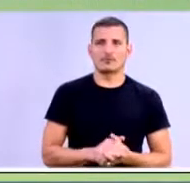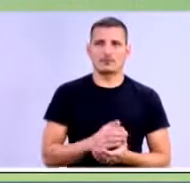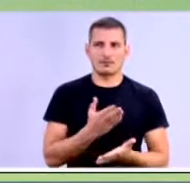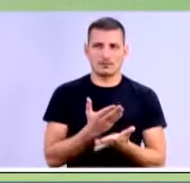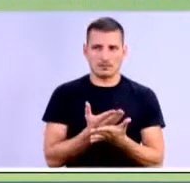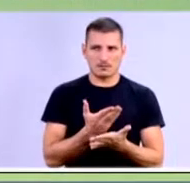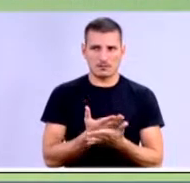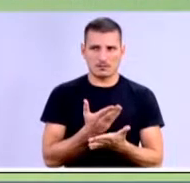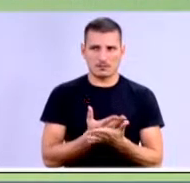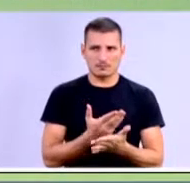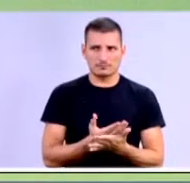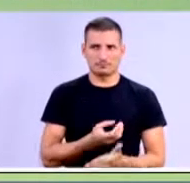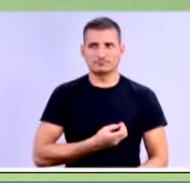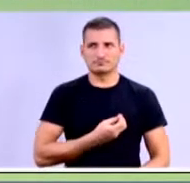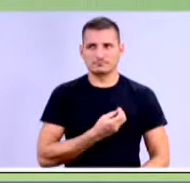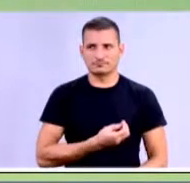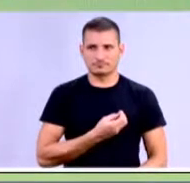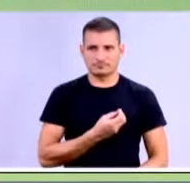momentos